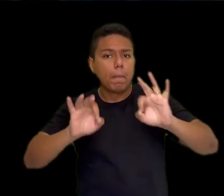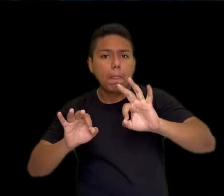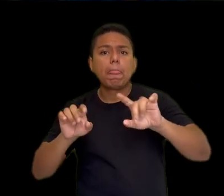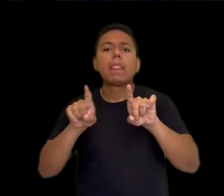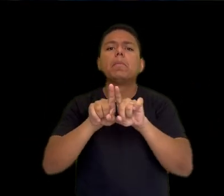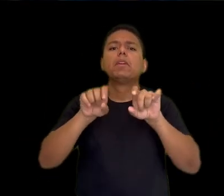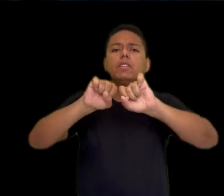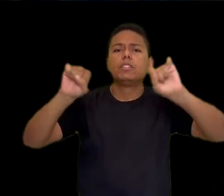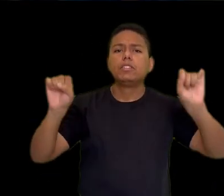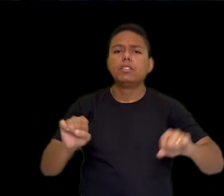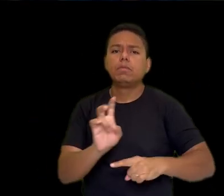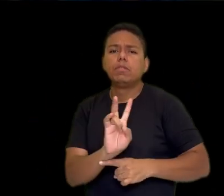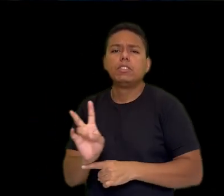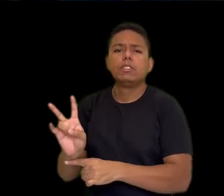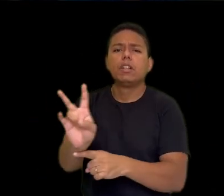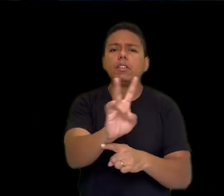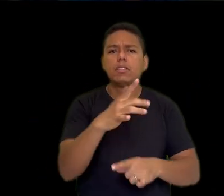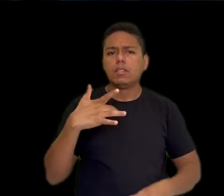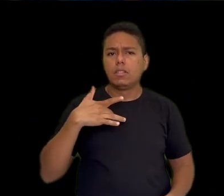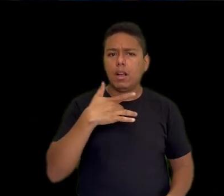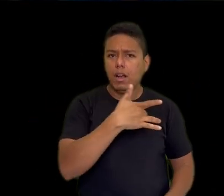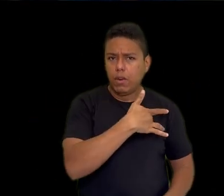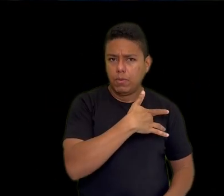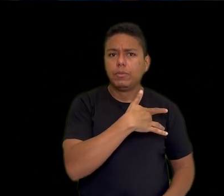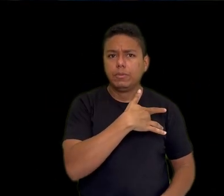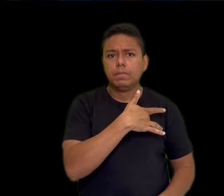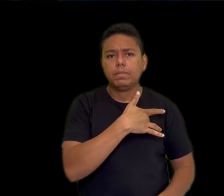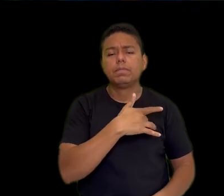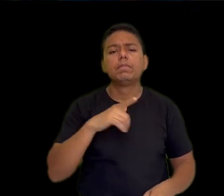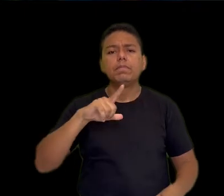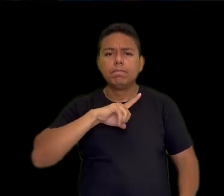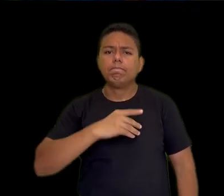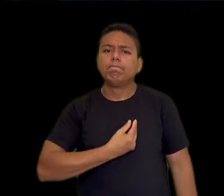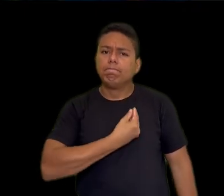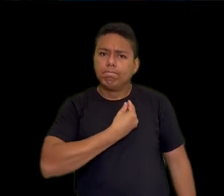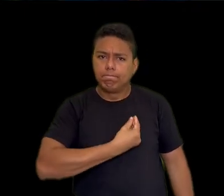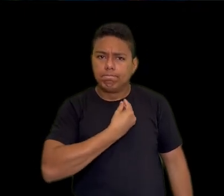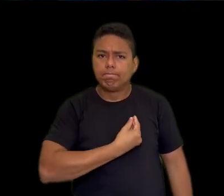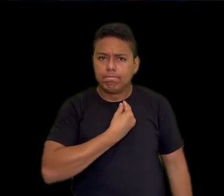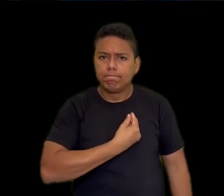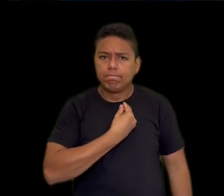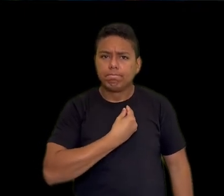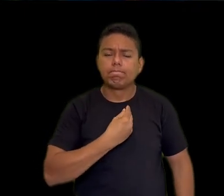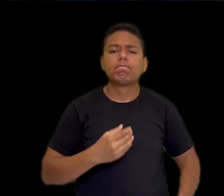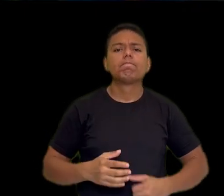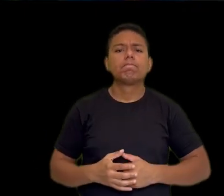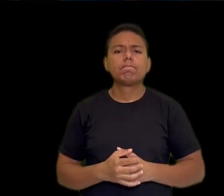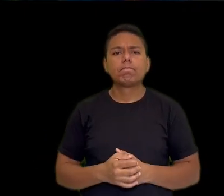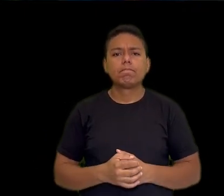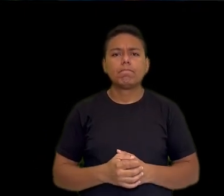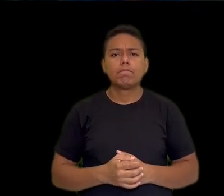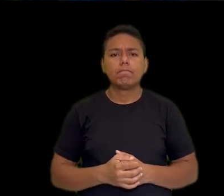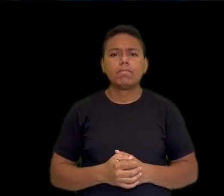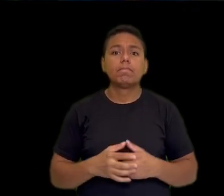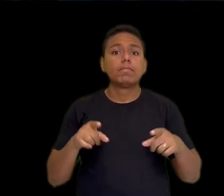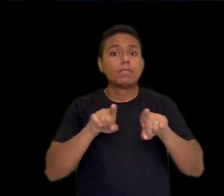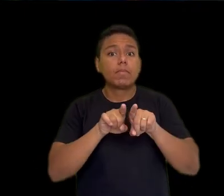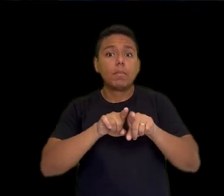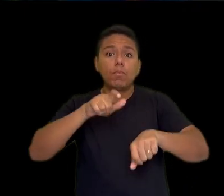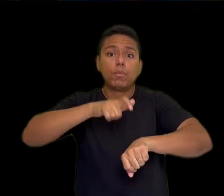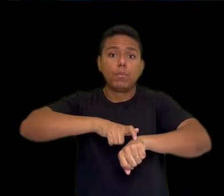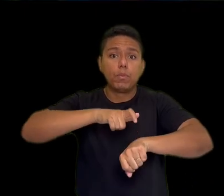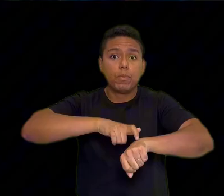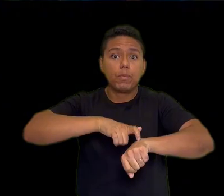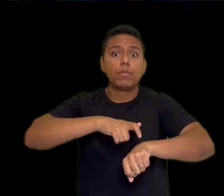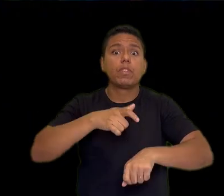de vigilância em saúde, da saúde ou a saúde, porque a gente tem as três definições. É um